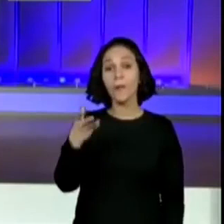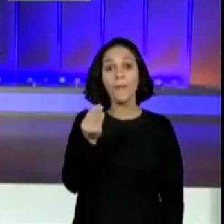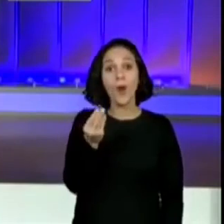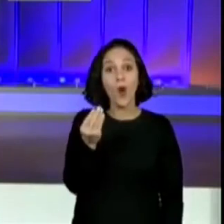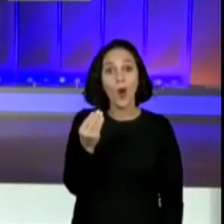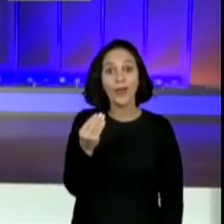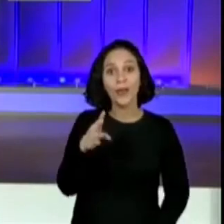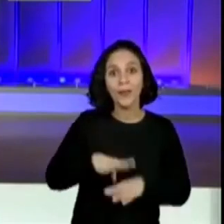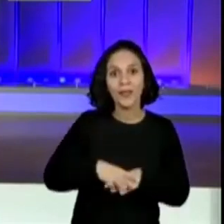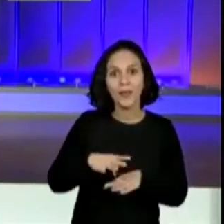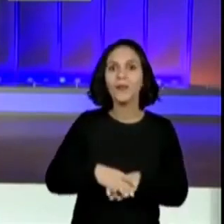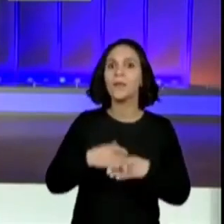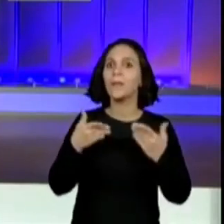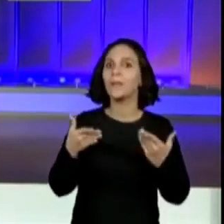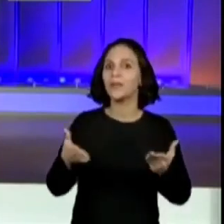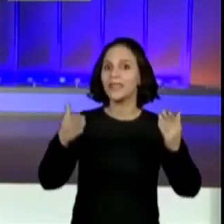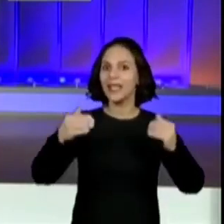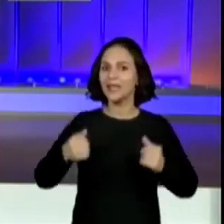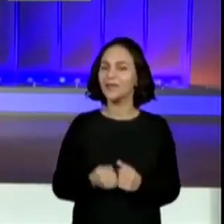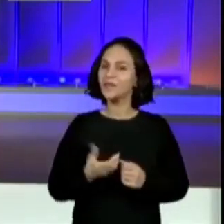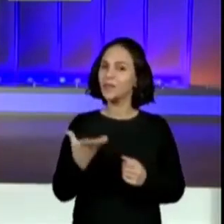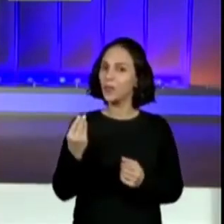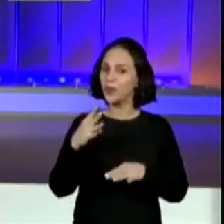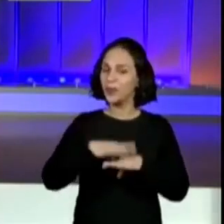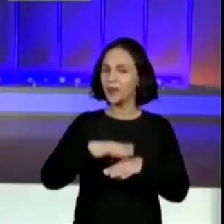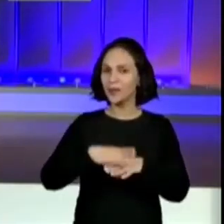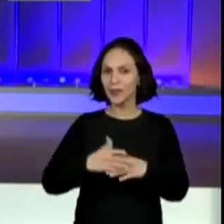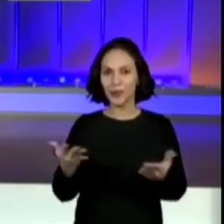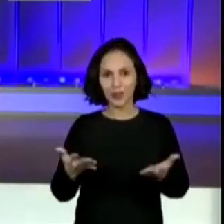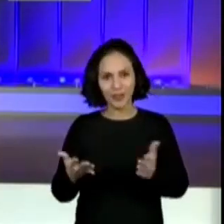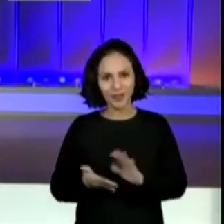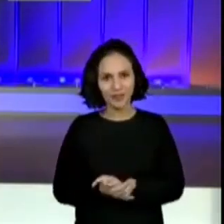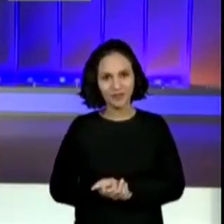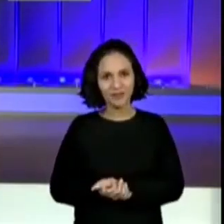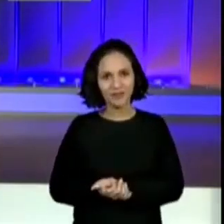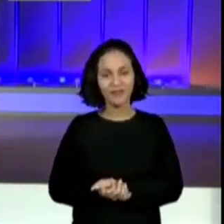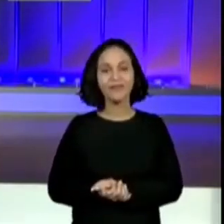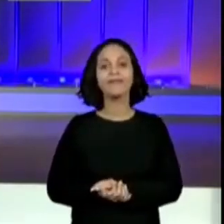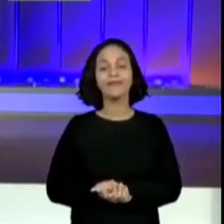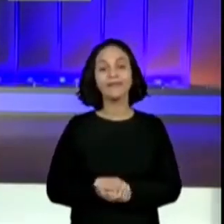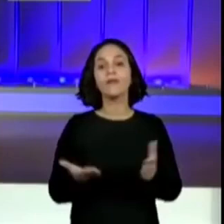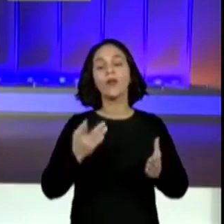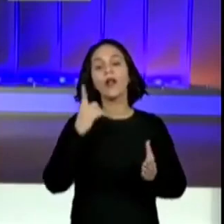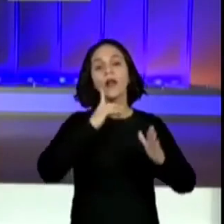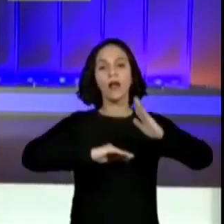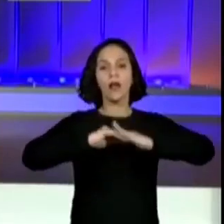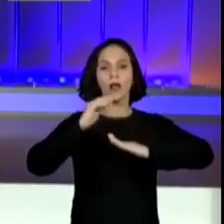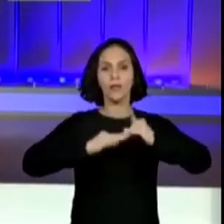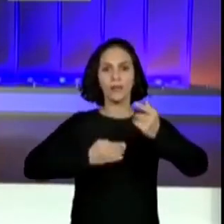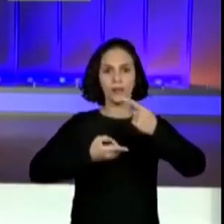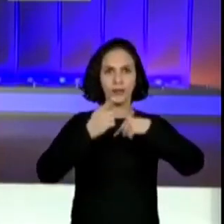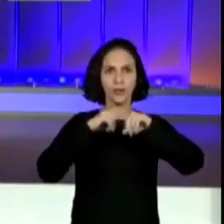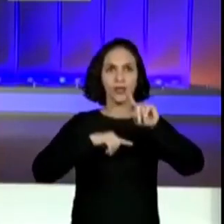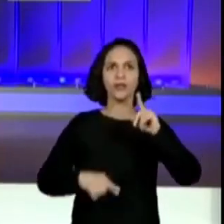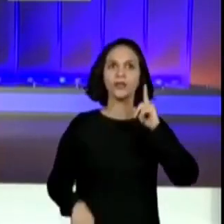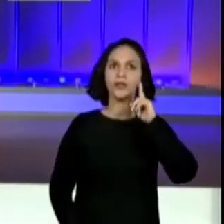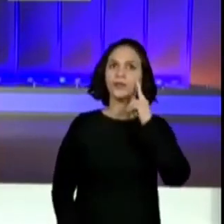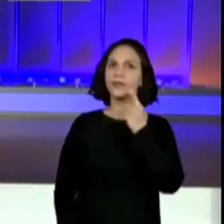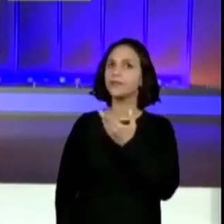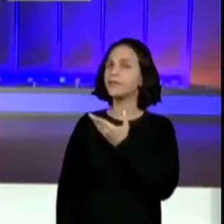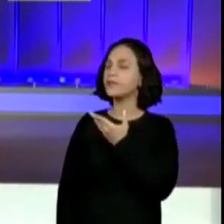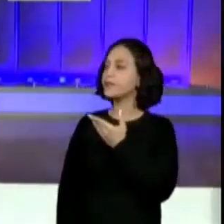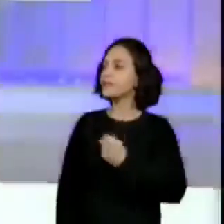matemática Pois é professora muita matemática hoje Tá ok vou colocar a habilidade na telinha e já volto aqui falar